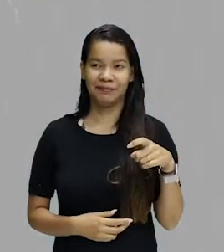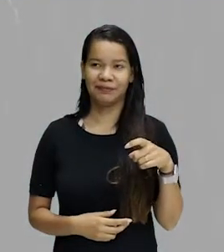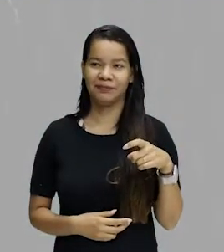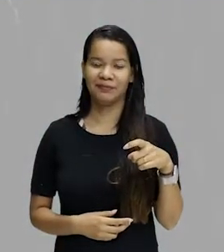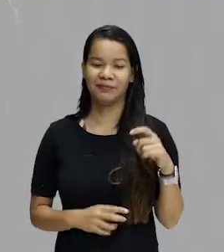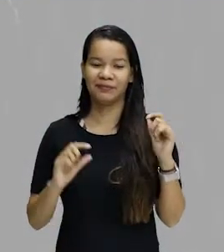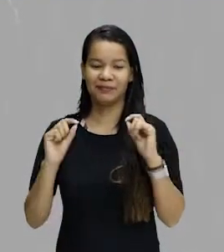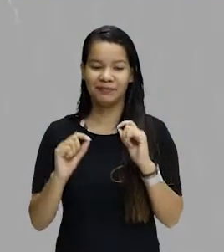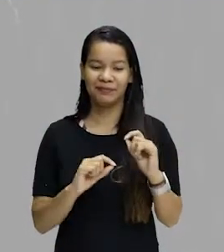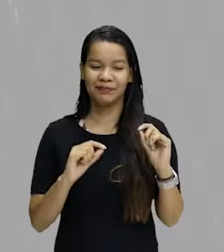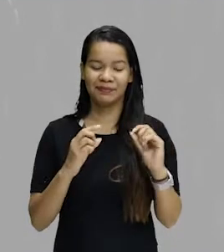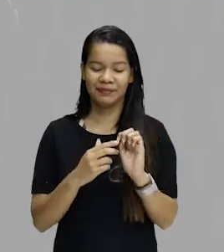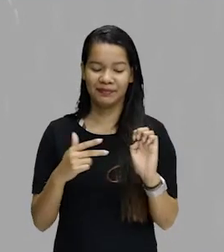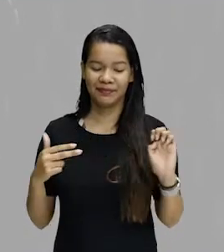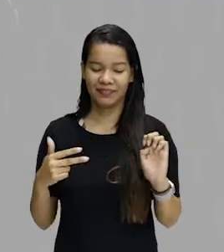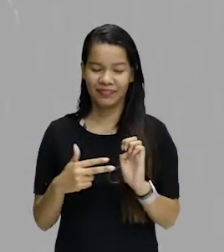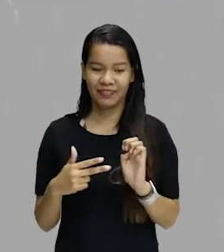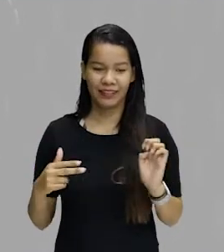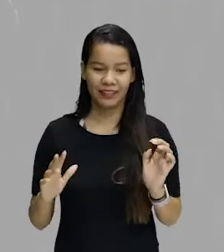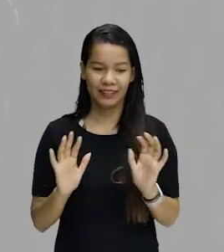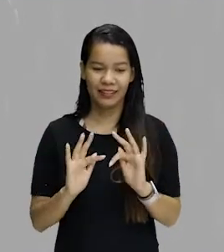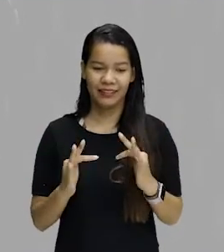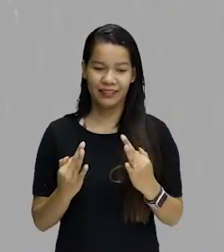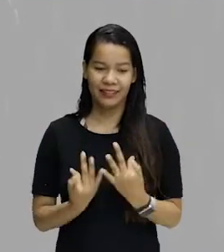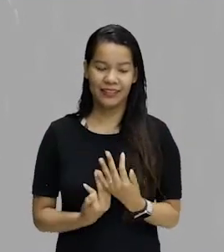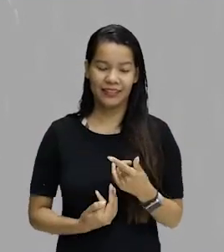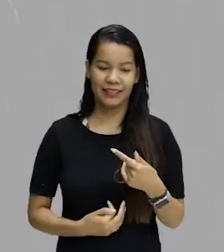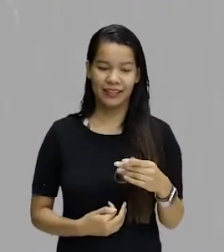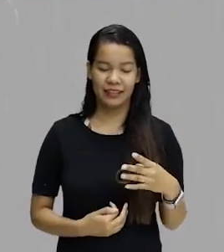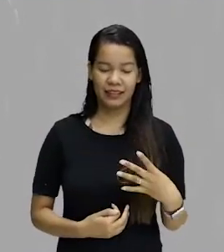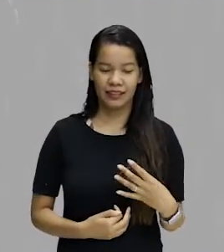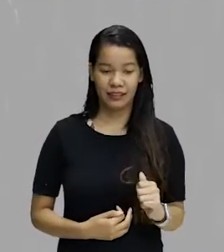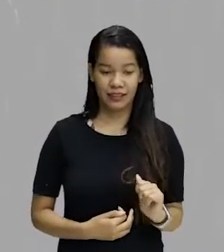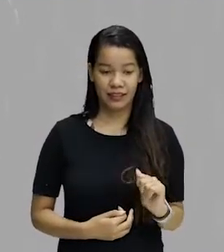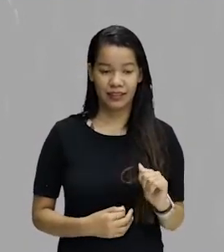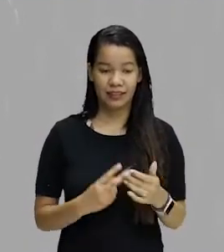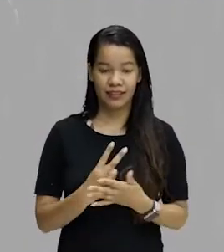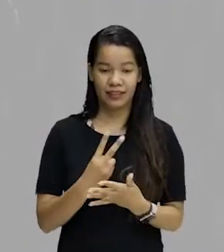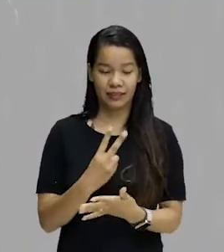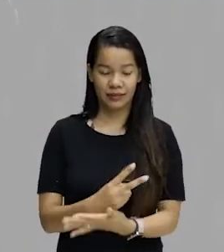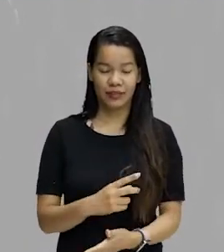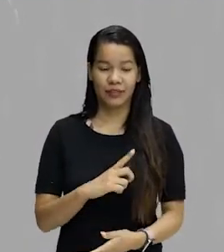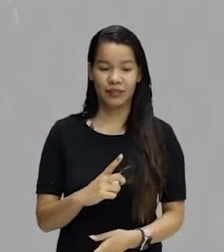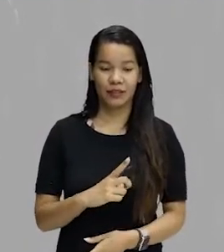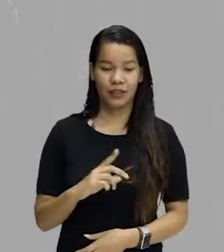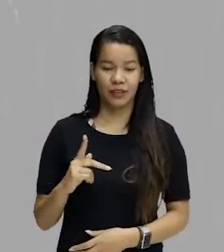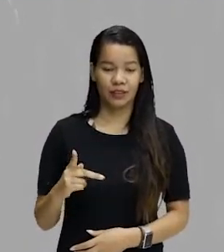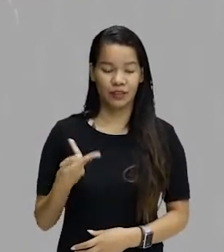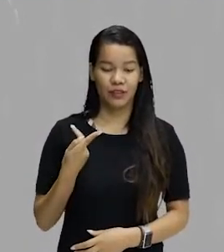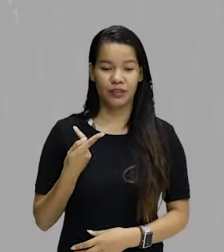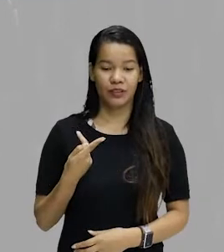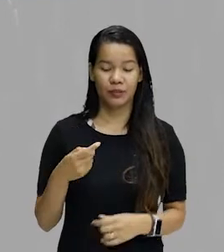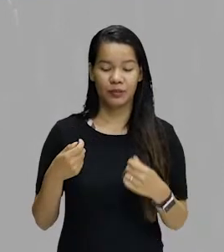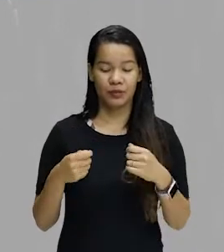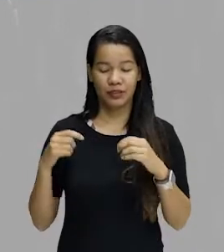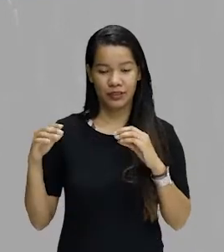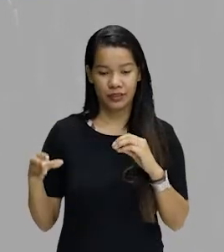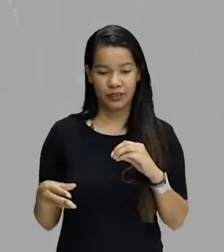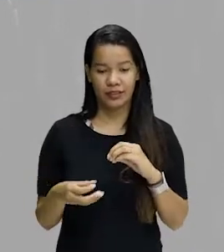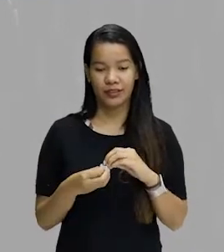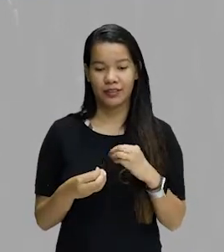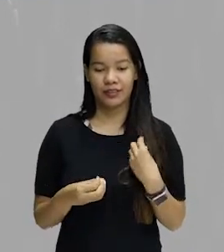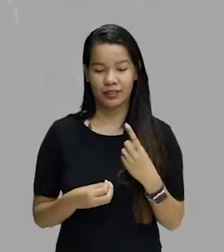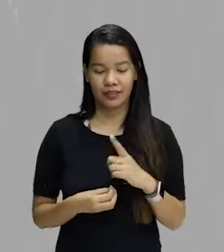dos elementos da família 7A. Toda vez que tivermos o hidrogênio podendo ser adicionado,